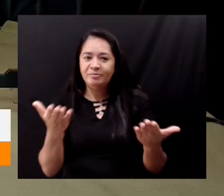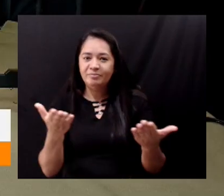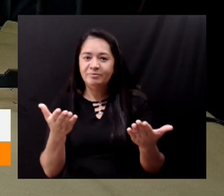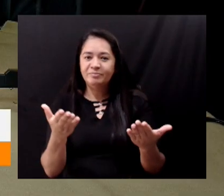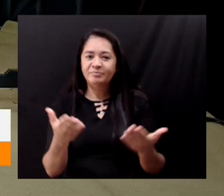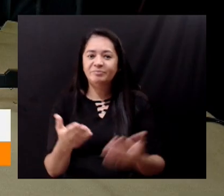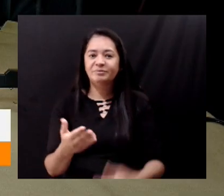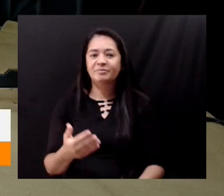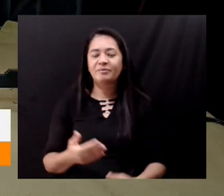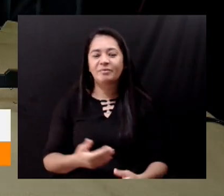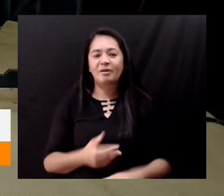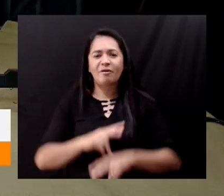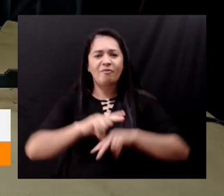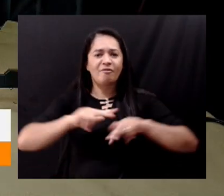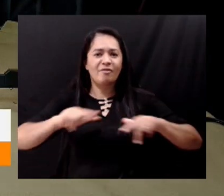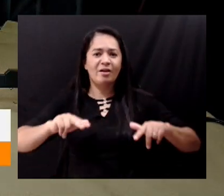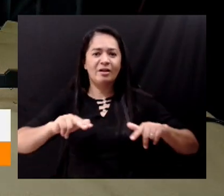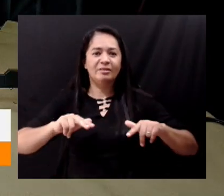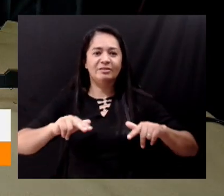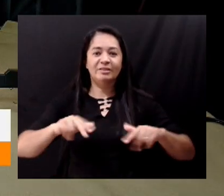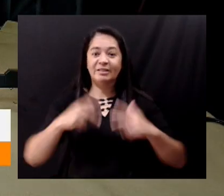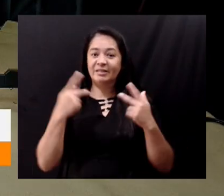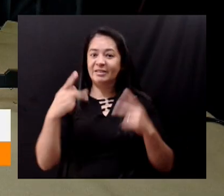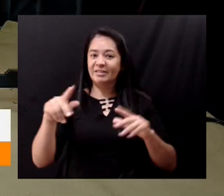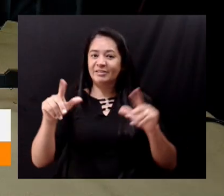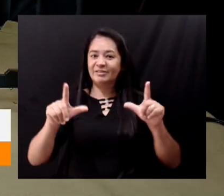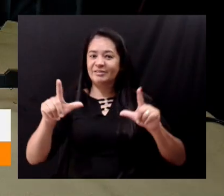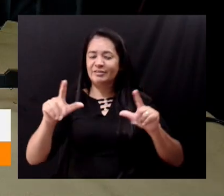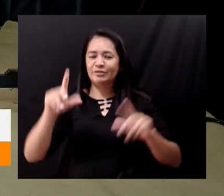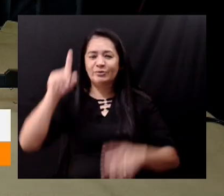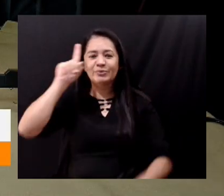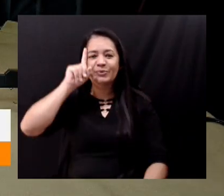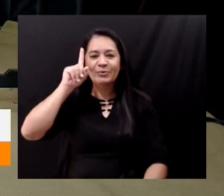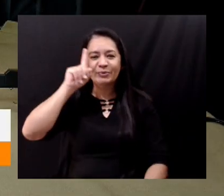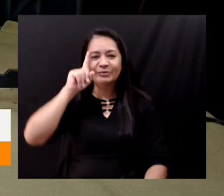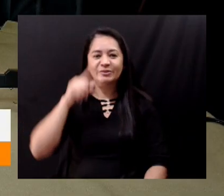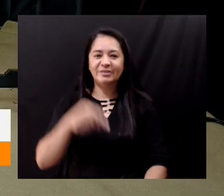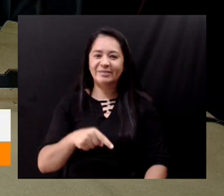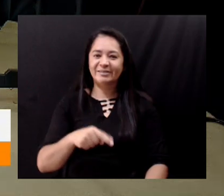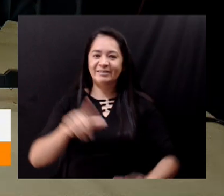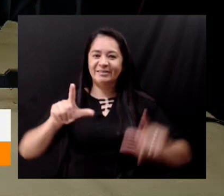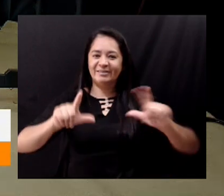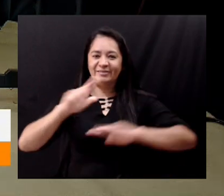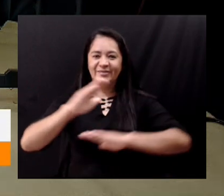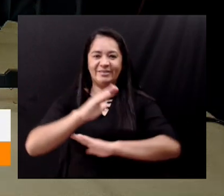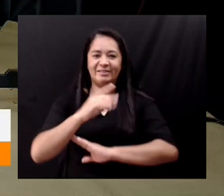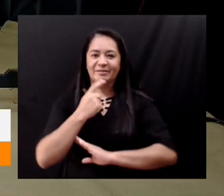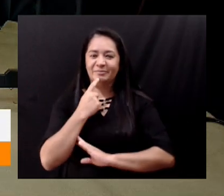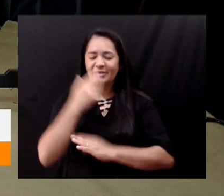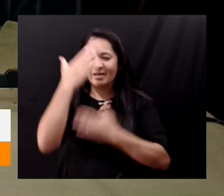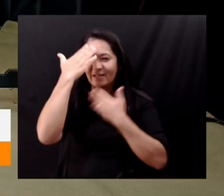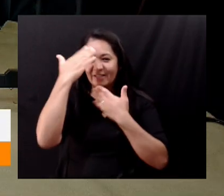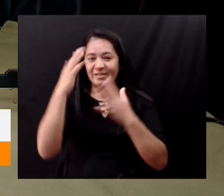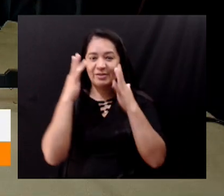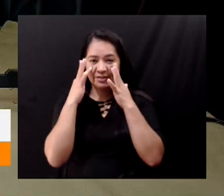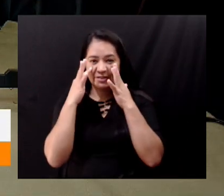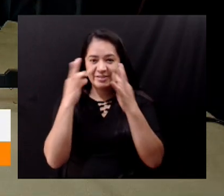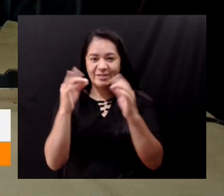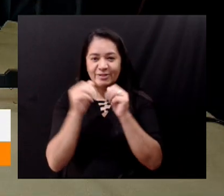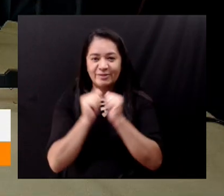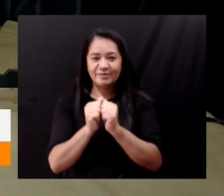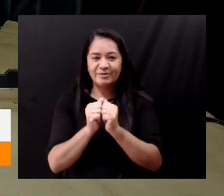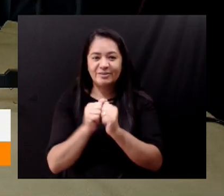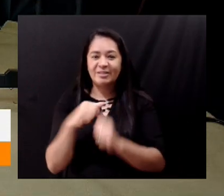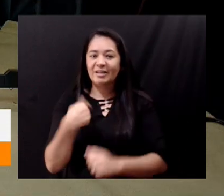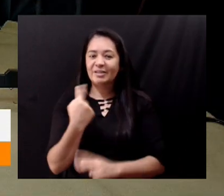diversificada, passando na sua telinha todos os dias aqui pela TV Câmara Campinas. Agradeço a sua audiência, a sua companhia, as nossas entrevistadas,